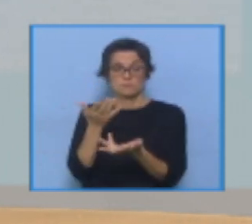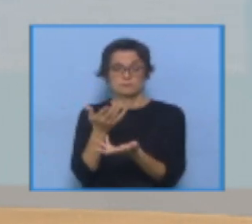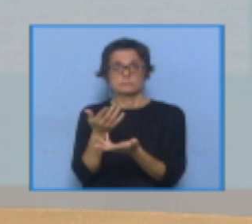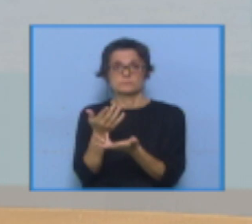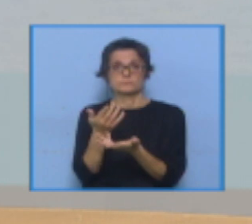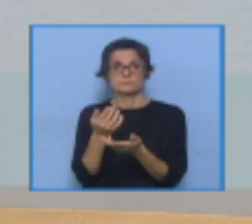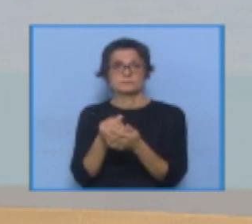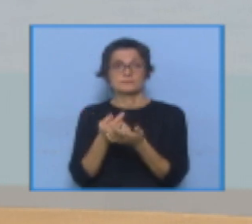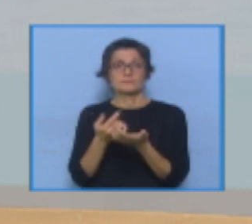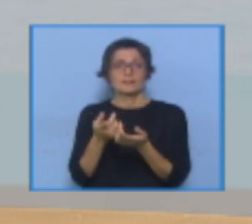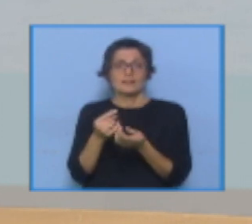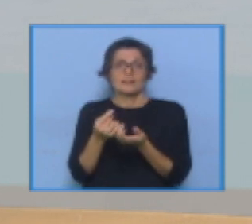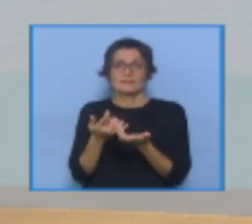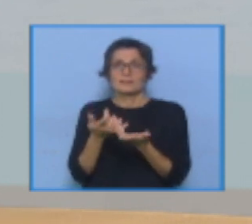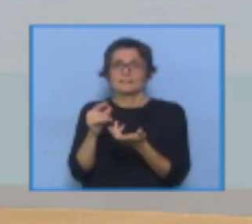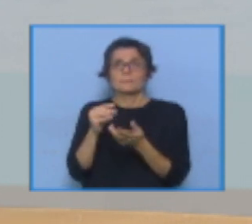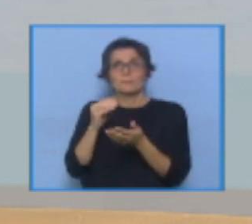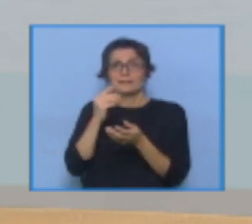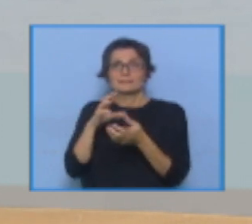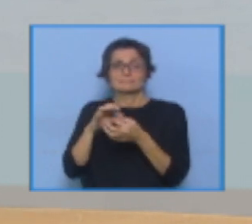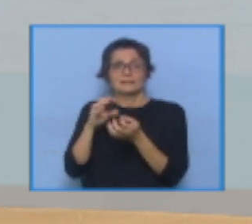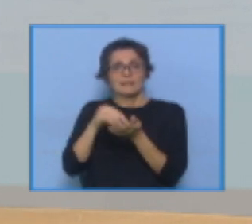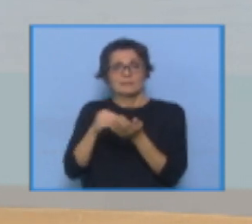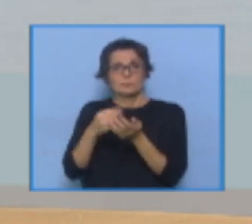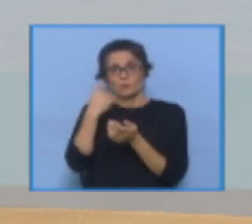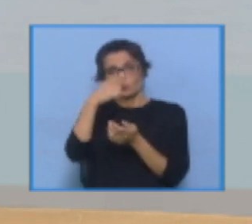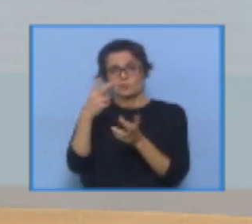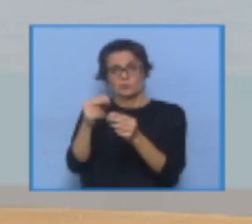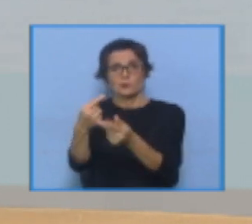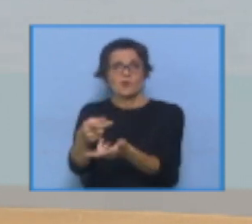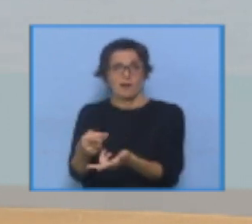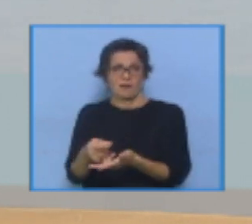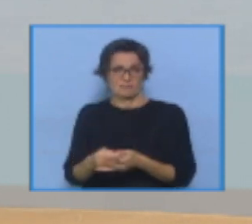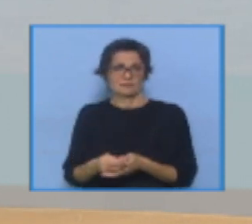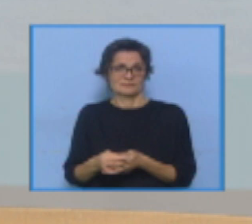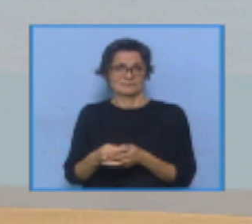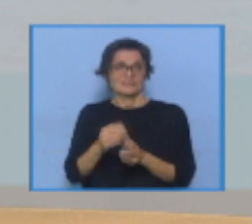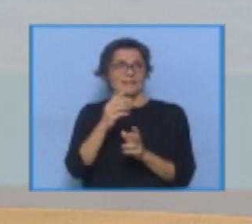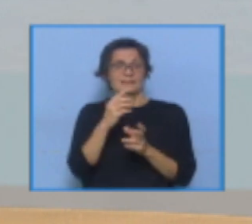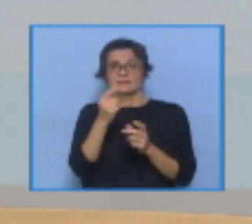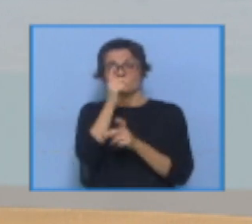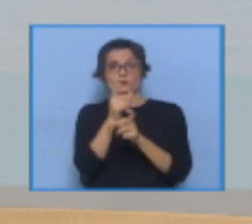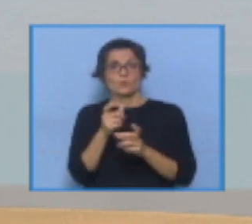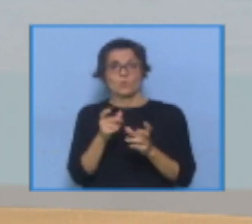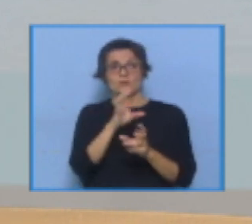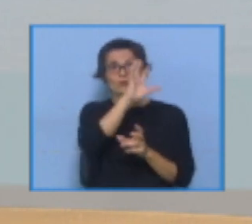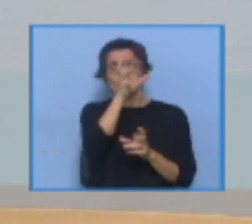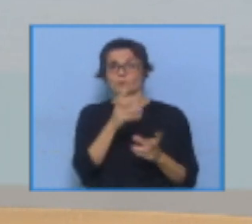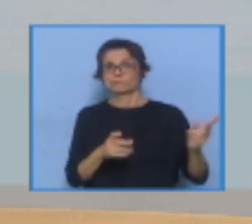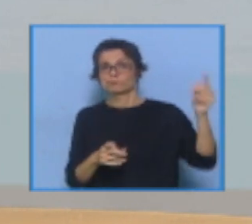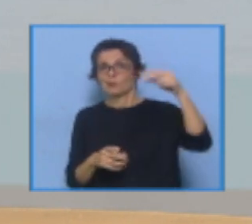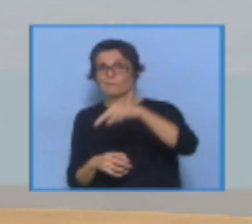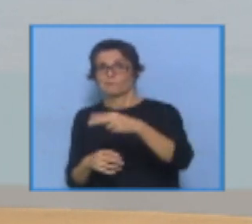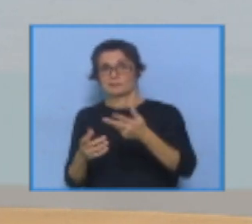também há novos rostos, até de pessoas que chegam até nós vindas de outros países, às vezes vítimas de